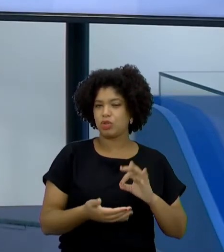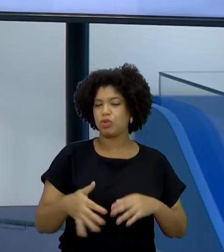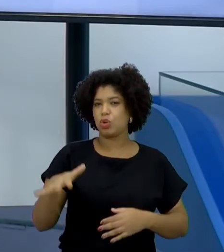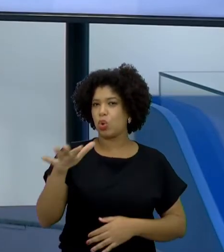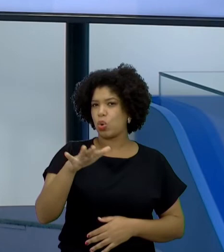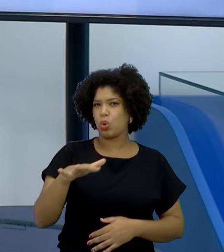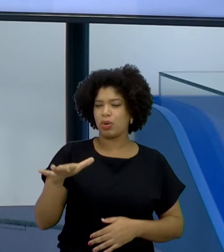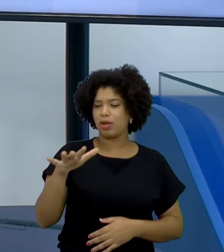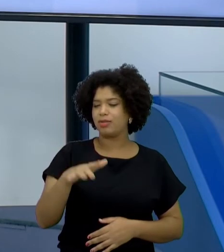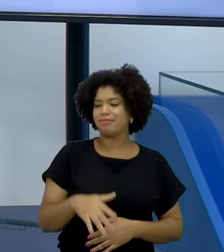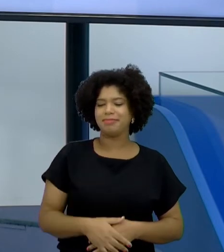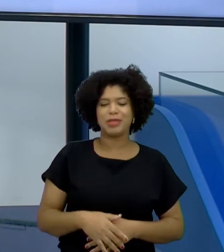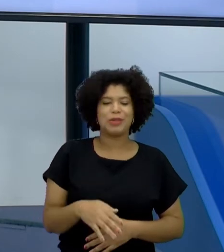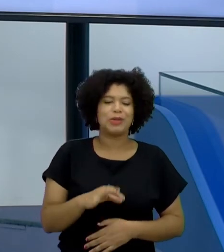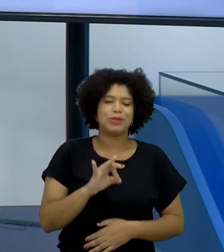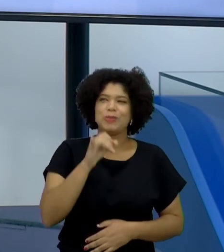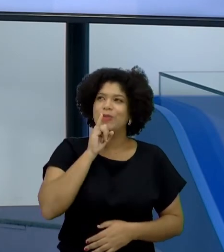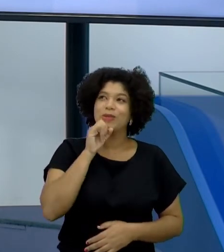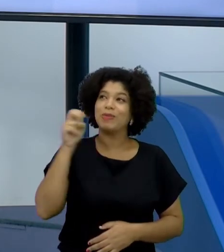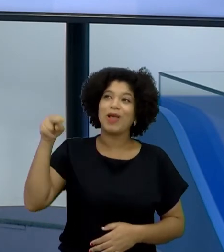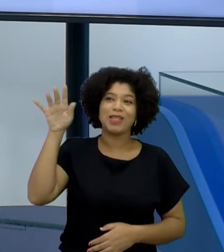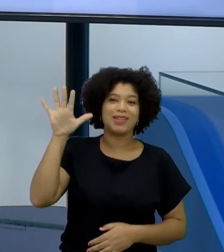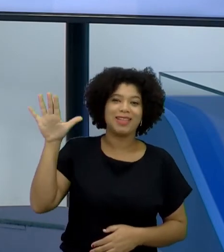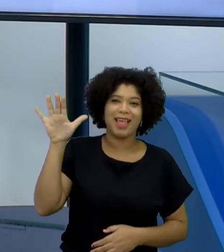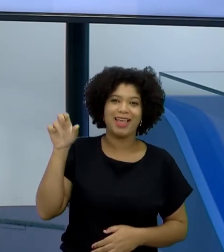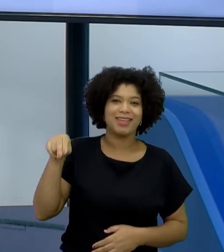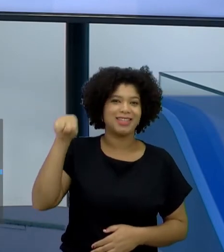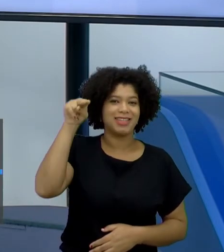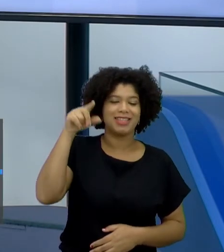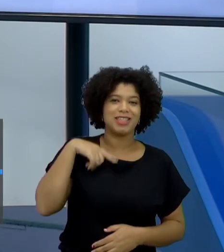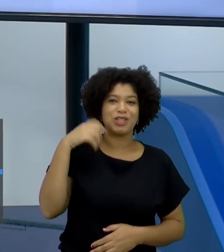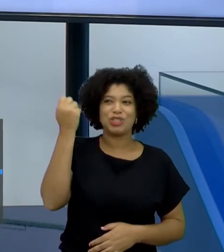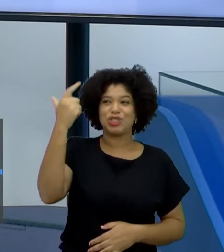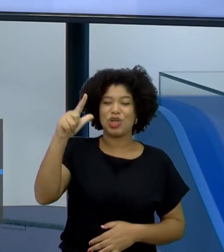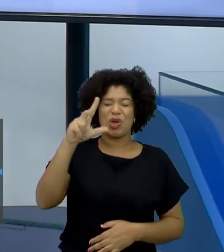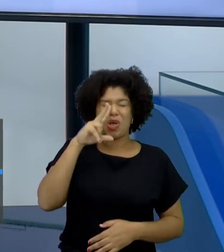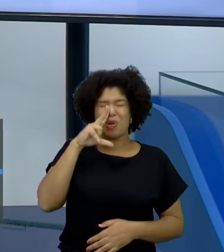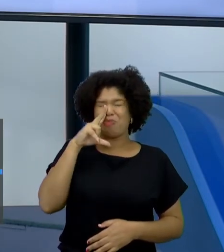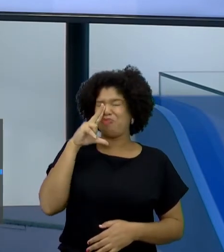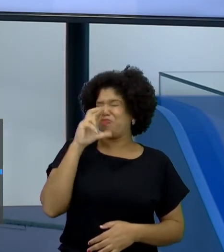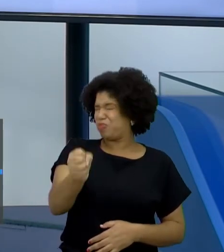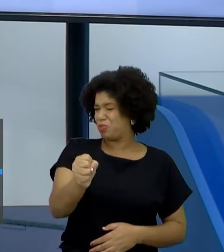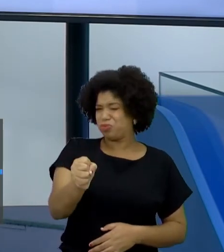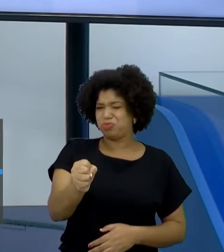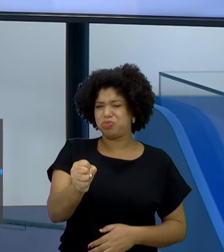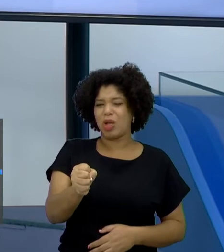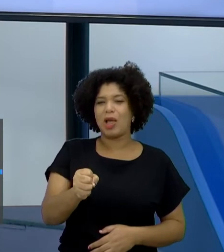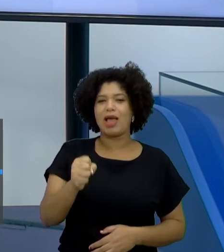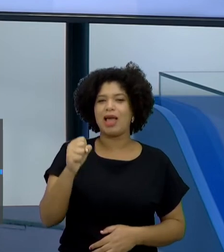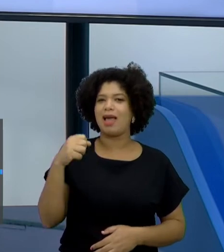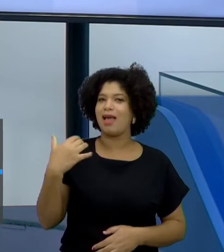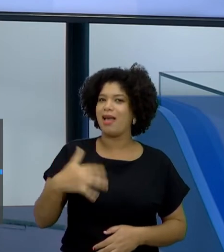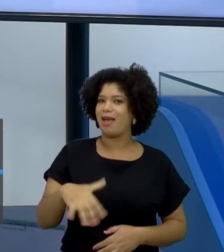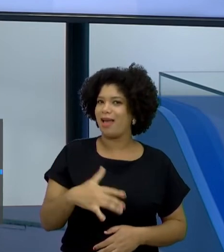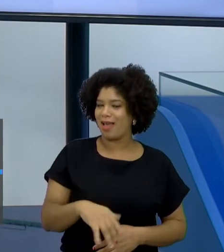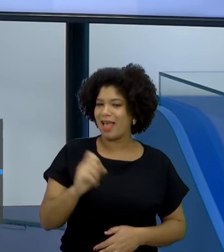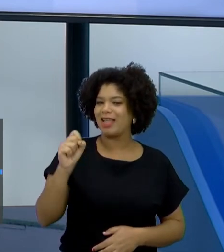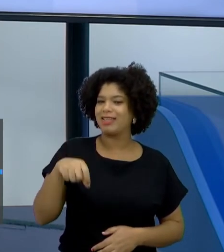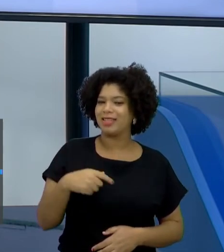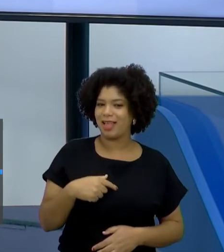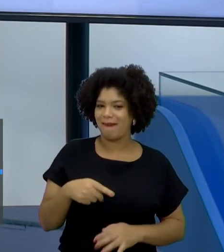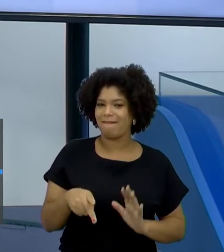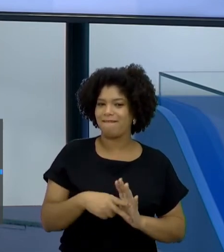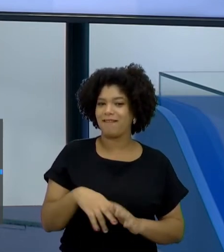região privilegiada pela luz solar e num determinado horário que o Sol ficar pino, aquela água